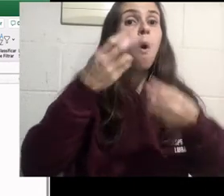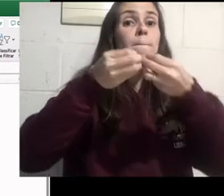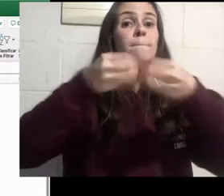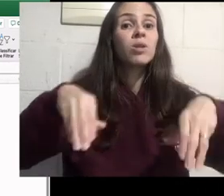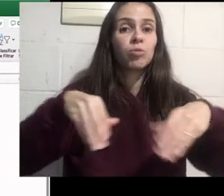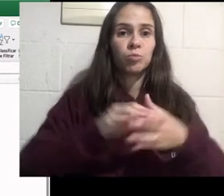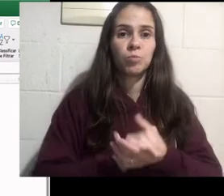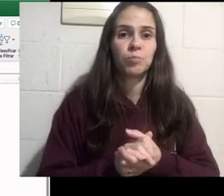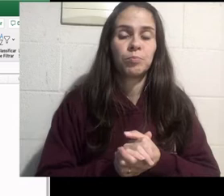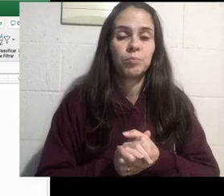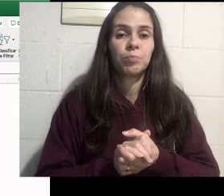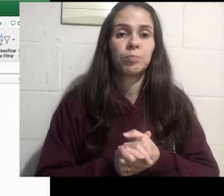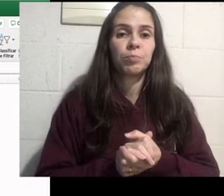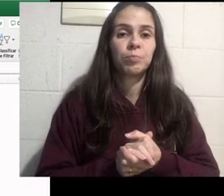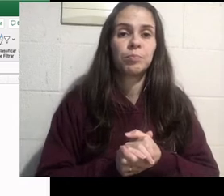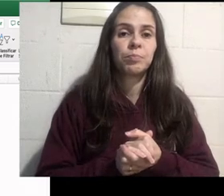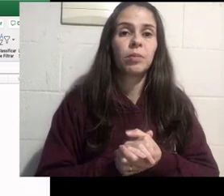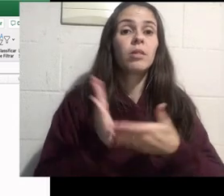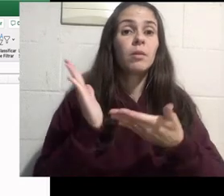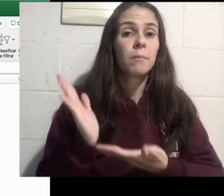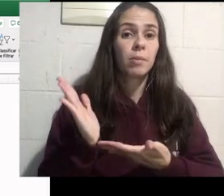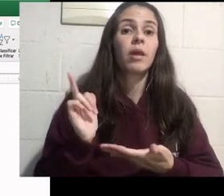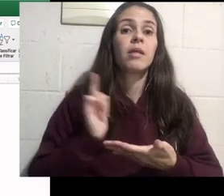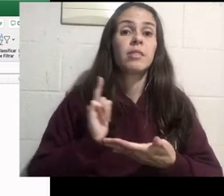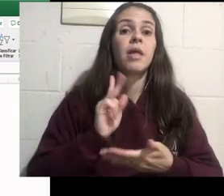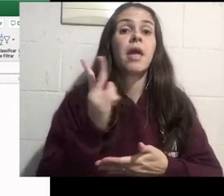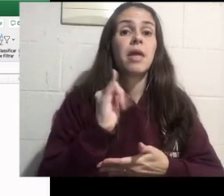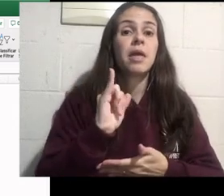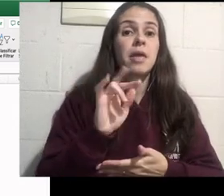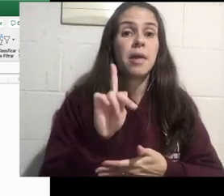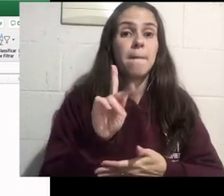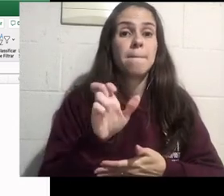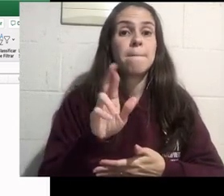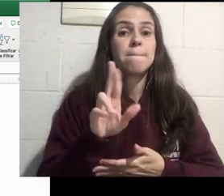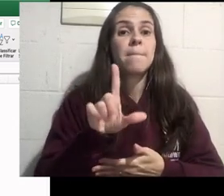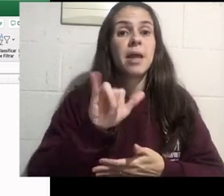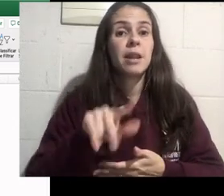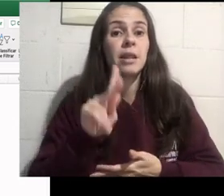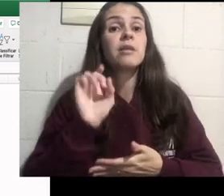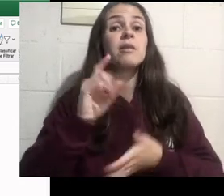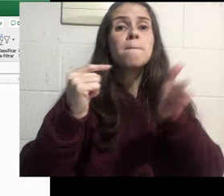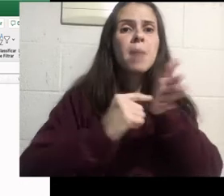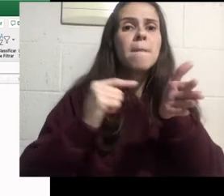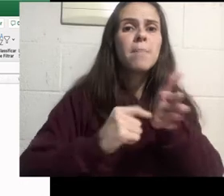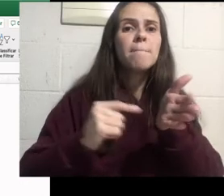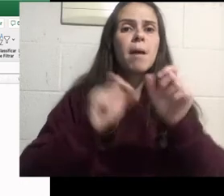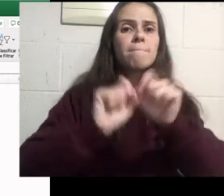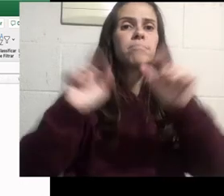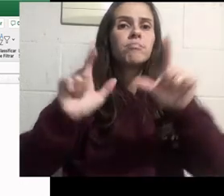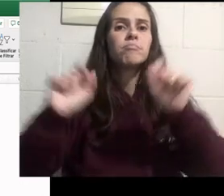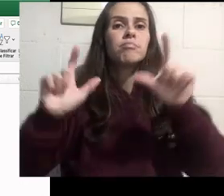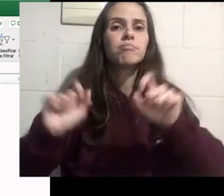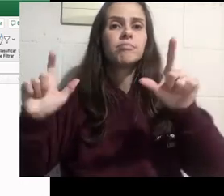prejuízo. Tá? Então, assim, se a gente aqui de novo nós temos hiperlinks, então se a gente for clicando nessas caixas, a gente vai sendo